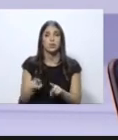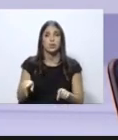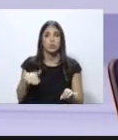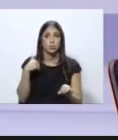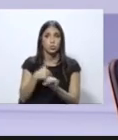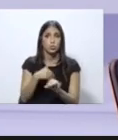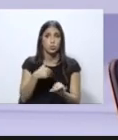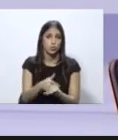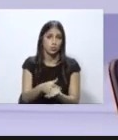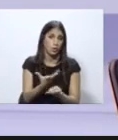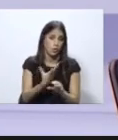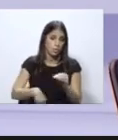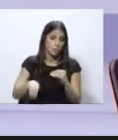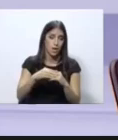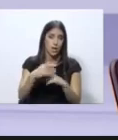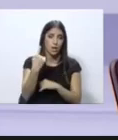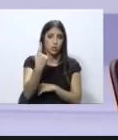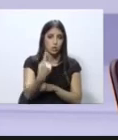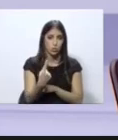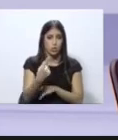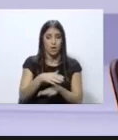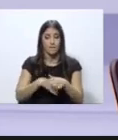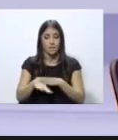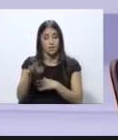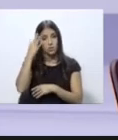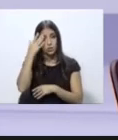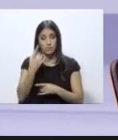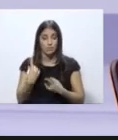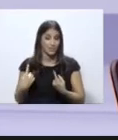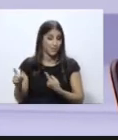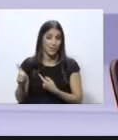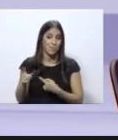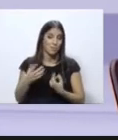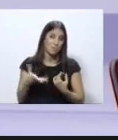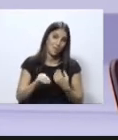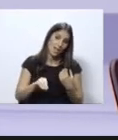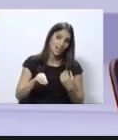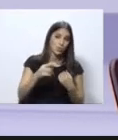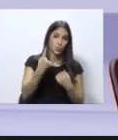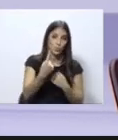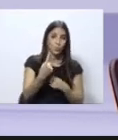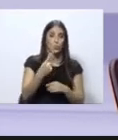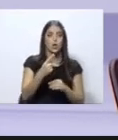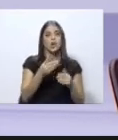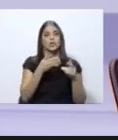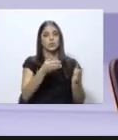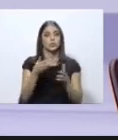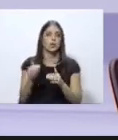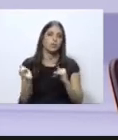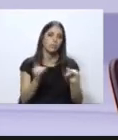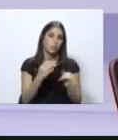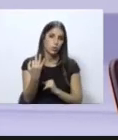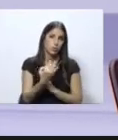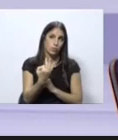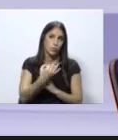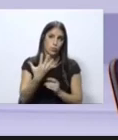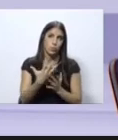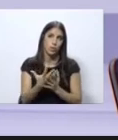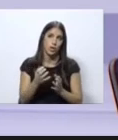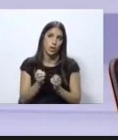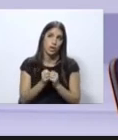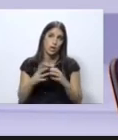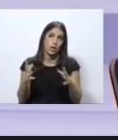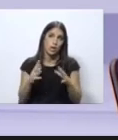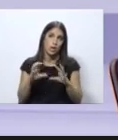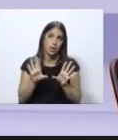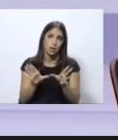mais um, não é no sentido de ser mais um a fazer número, é mais um a ajudar o Futebol Clube do Porto a continuar a ser uma grande equipa e a alcançar